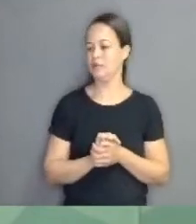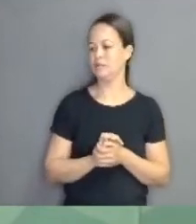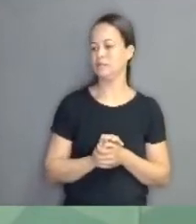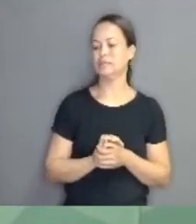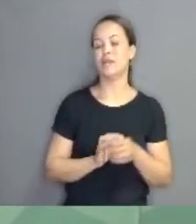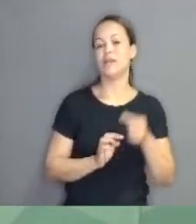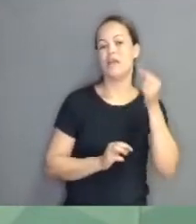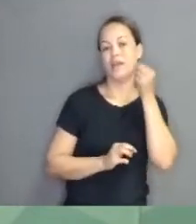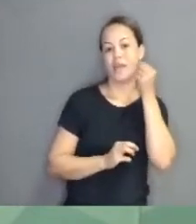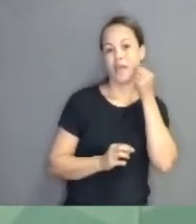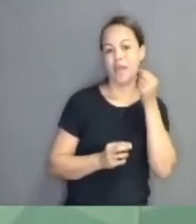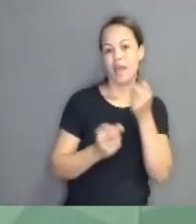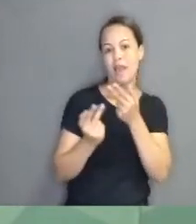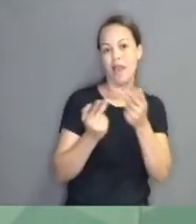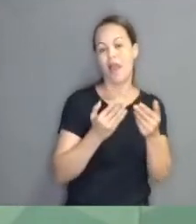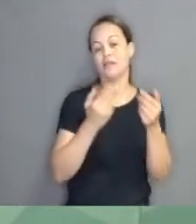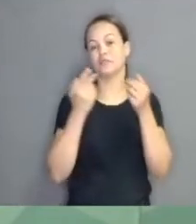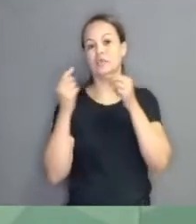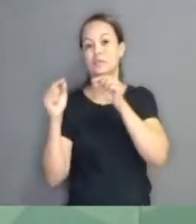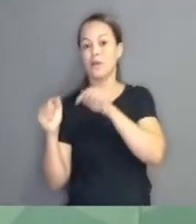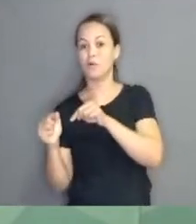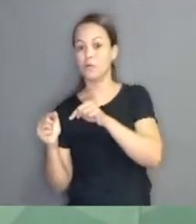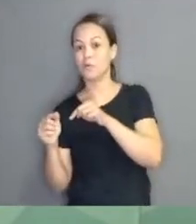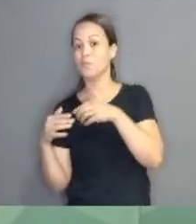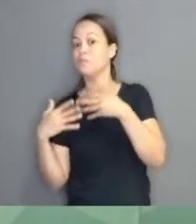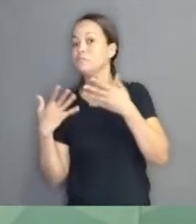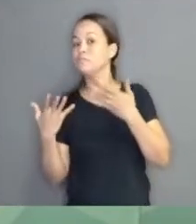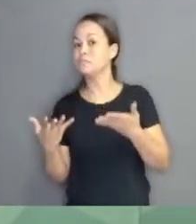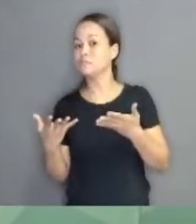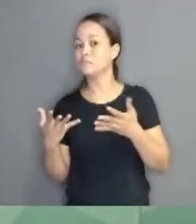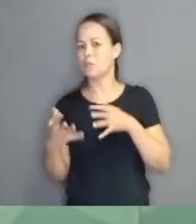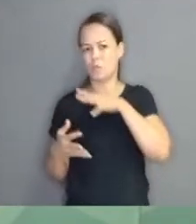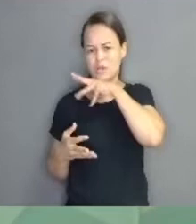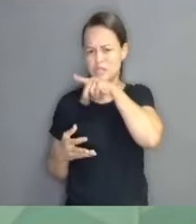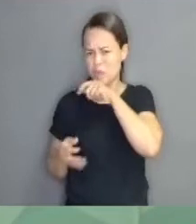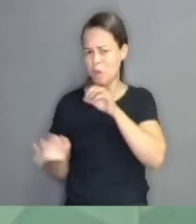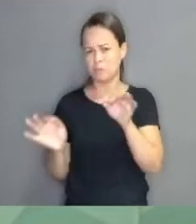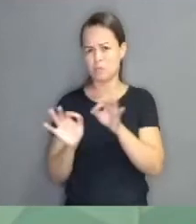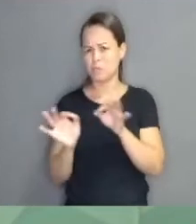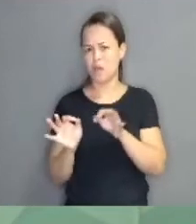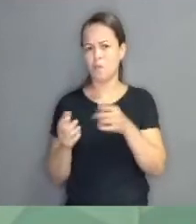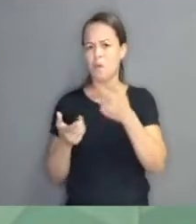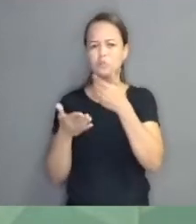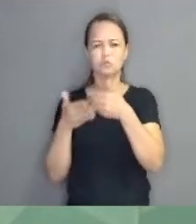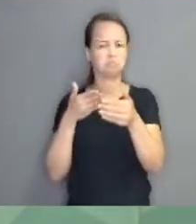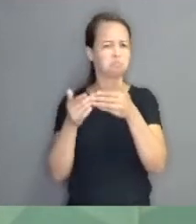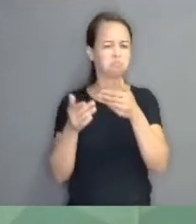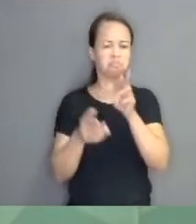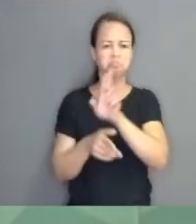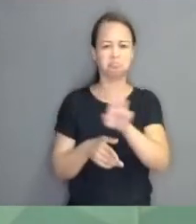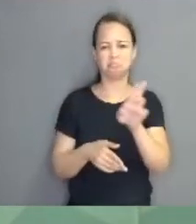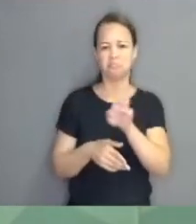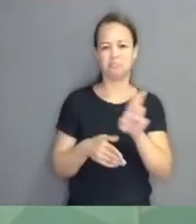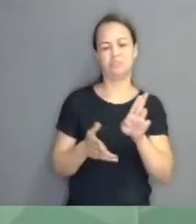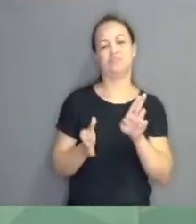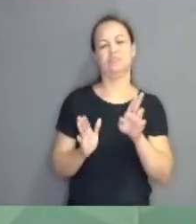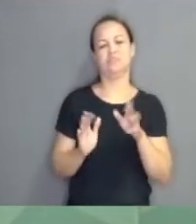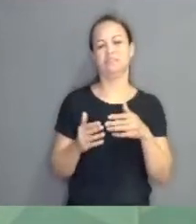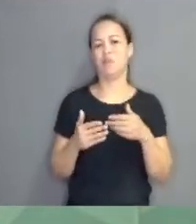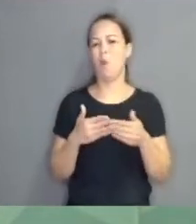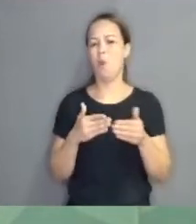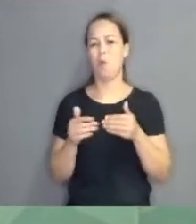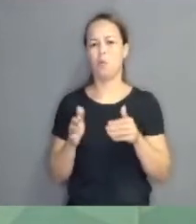é rato que rima com não precisa ser bicho tá certo pode ser qualquer outra palavra